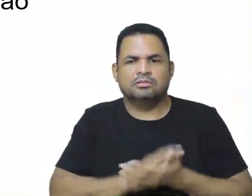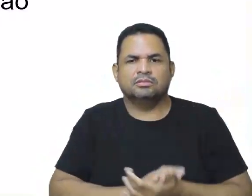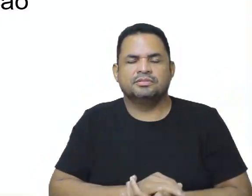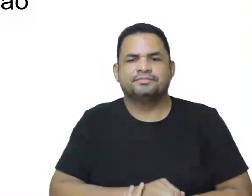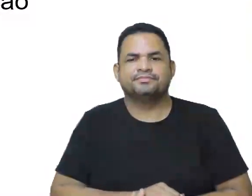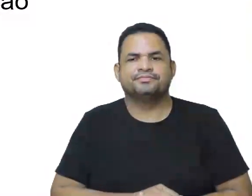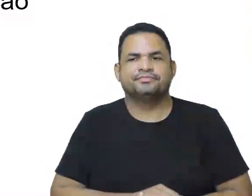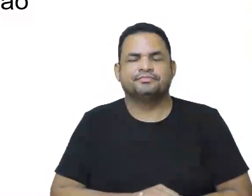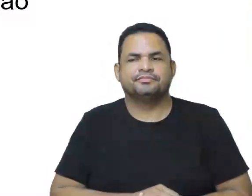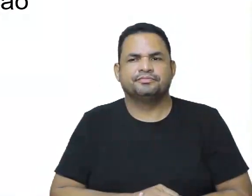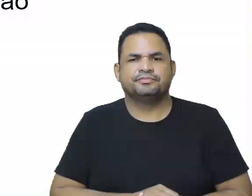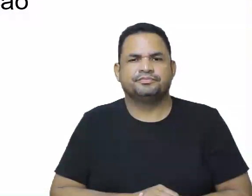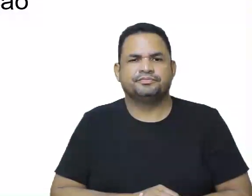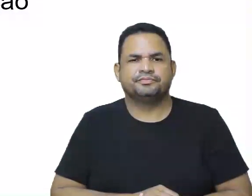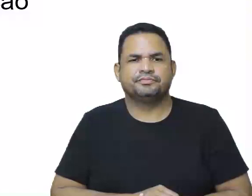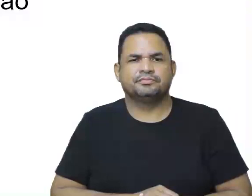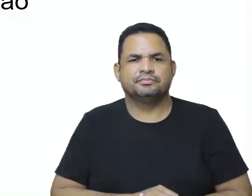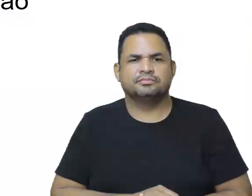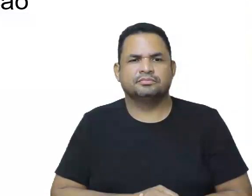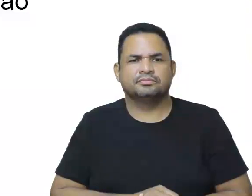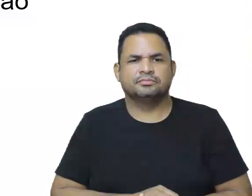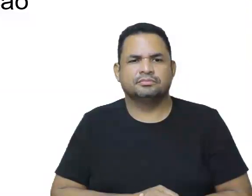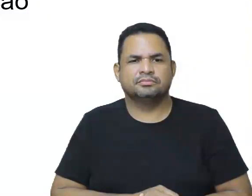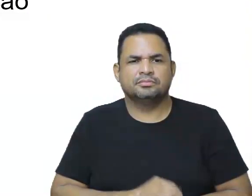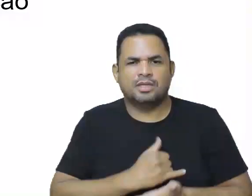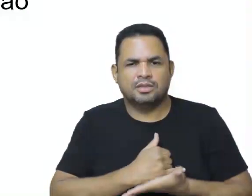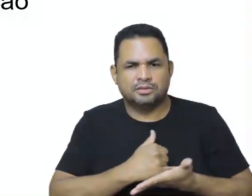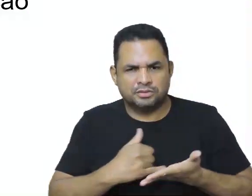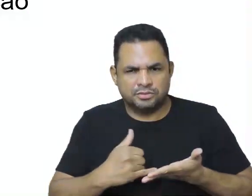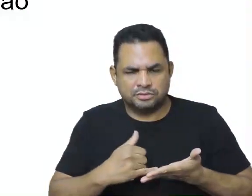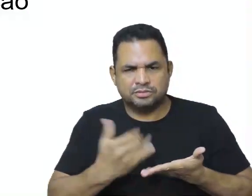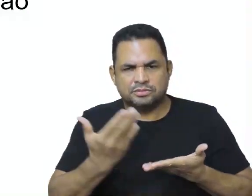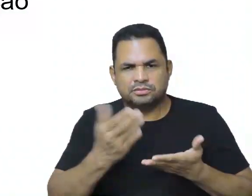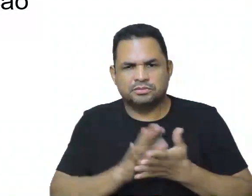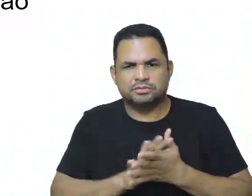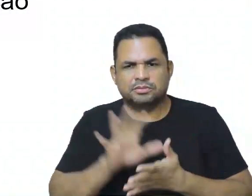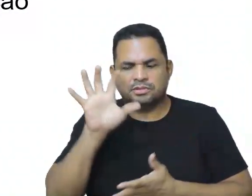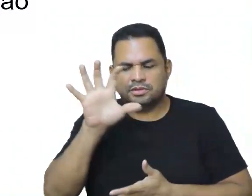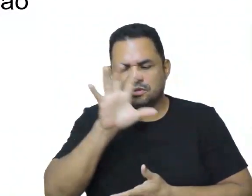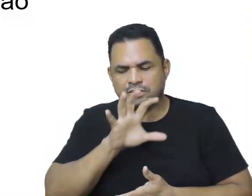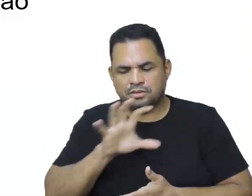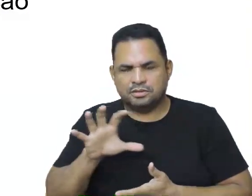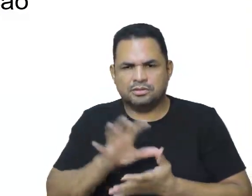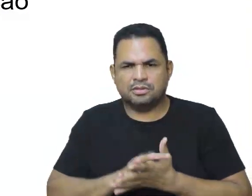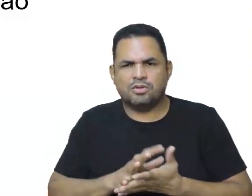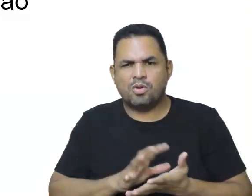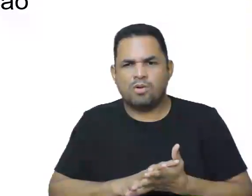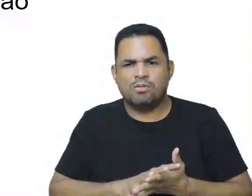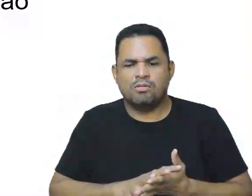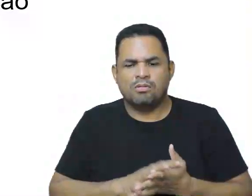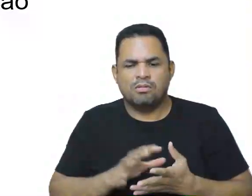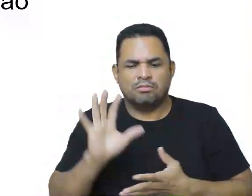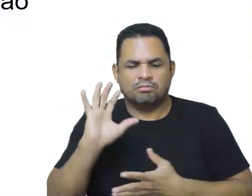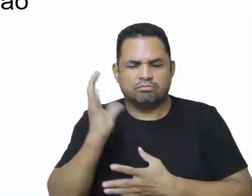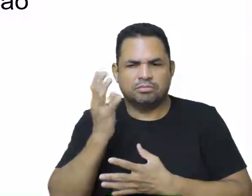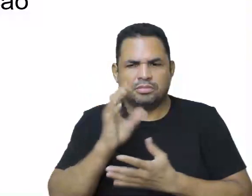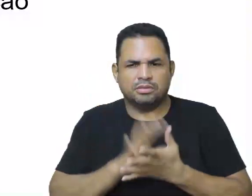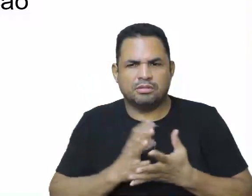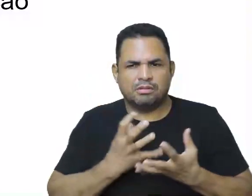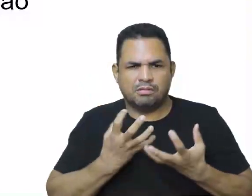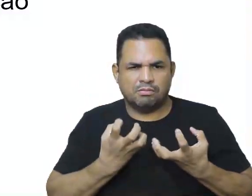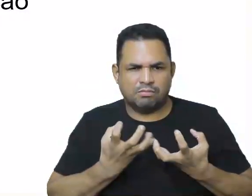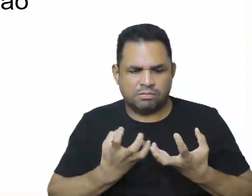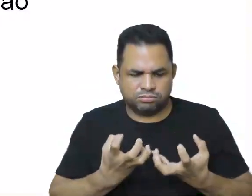seguir. Na introdução das regiões com climas áridos e semiáridos,